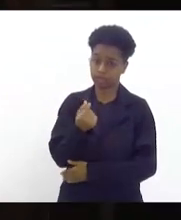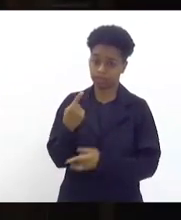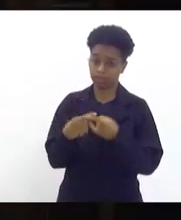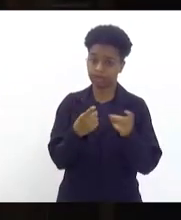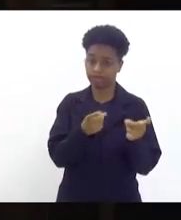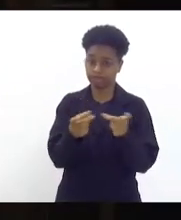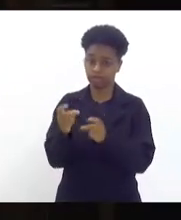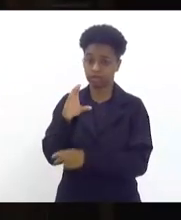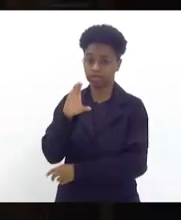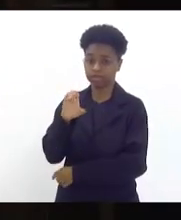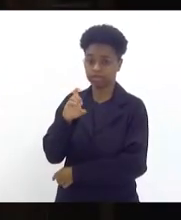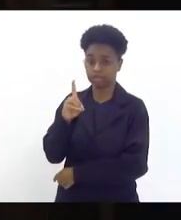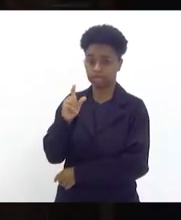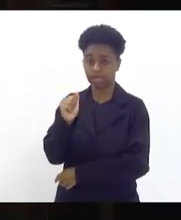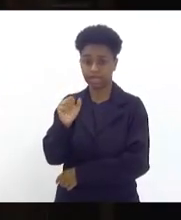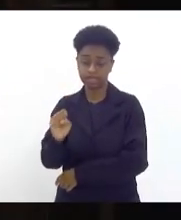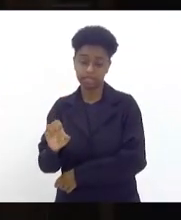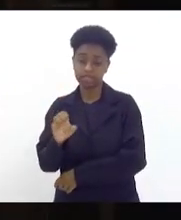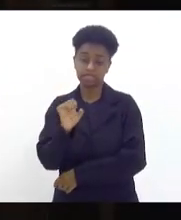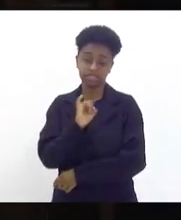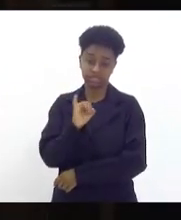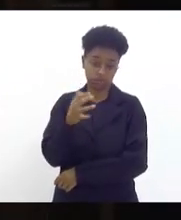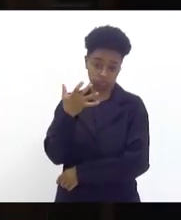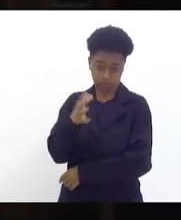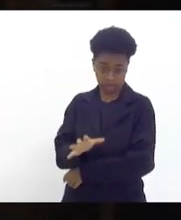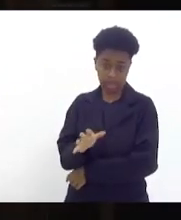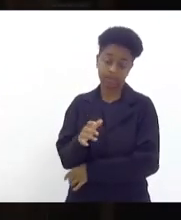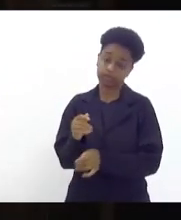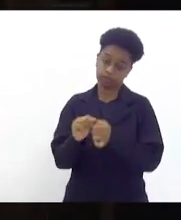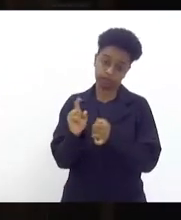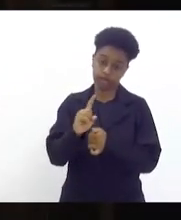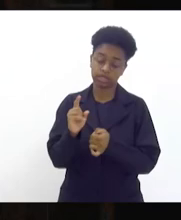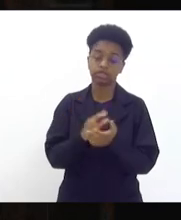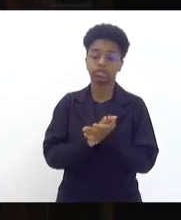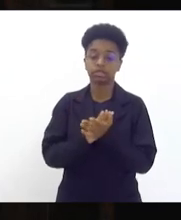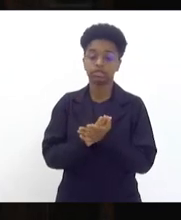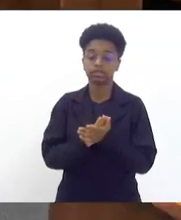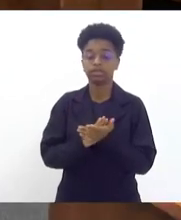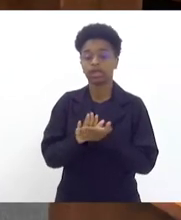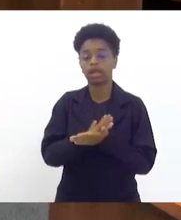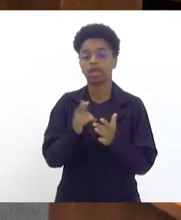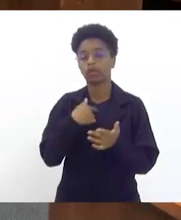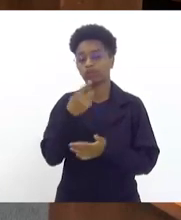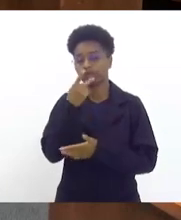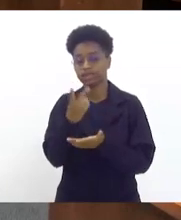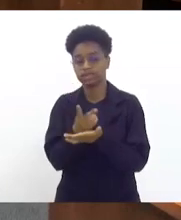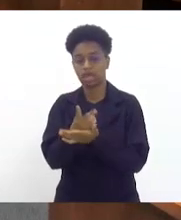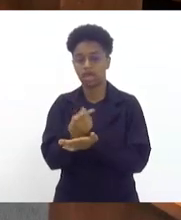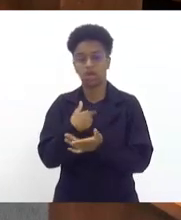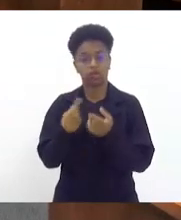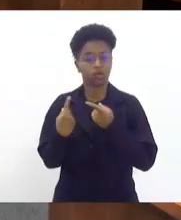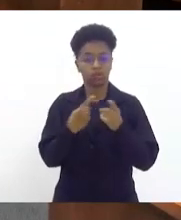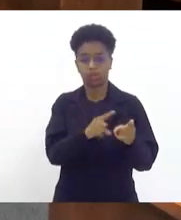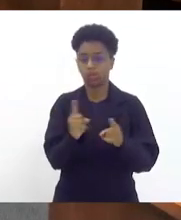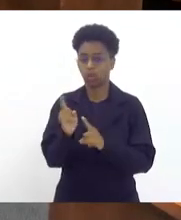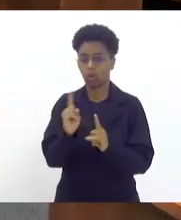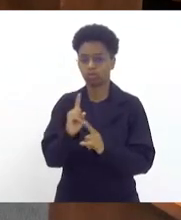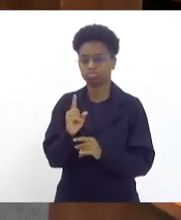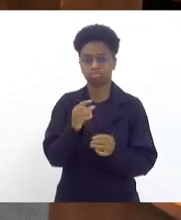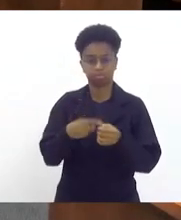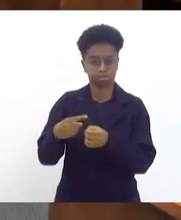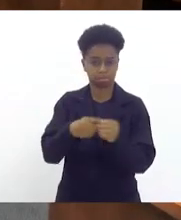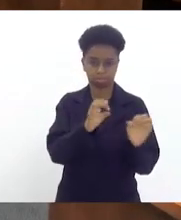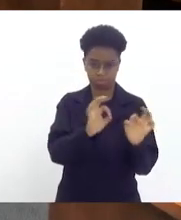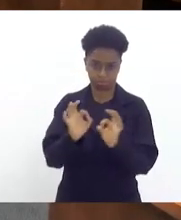a Cedae só não aplica se não quiser Comandante Brás Eu sempre falei eu não sou contra o Tijuca nem um Grajaú nenhum